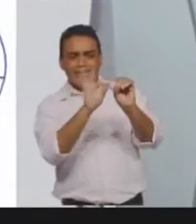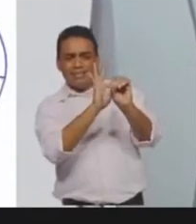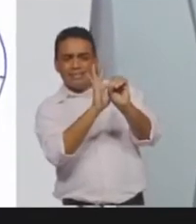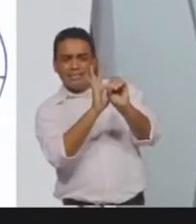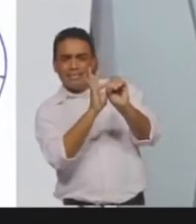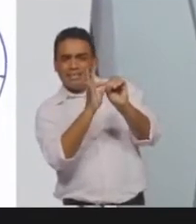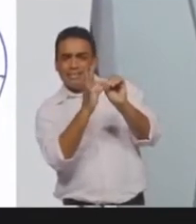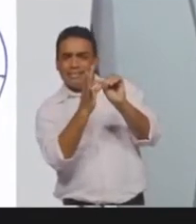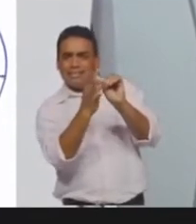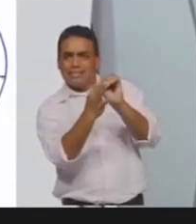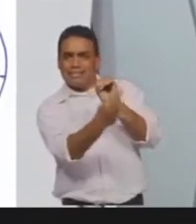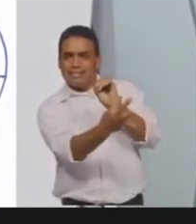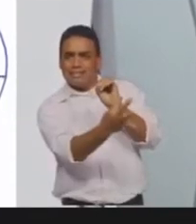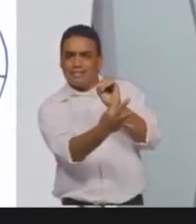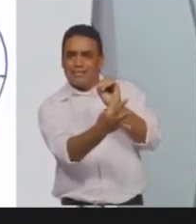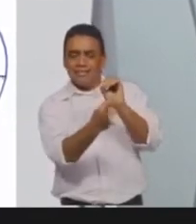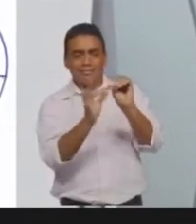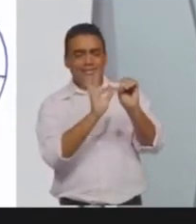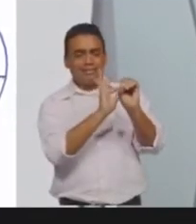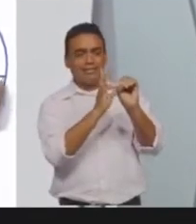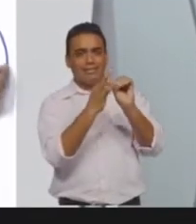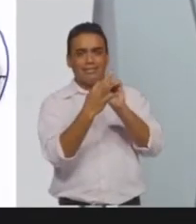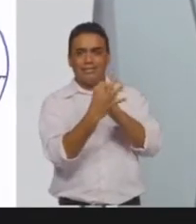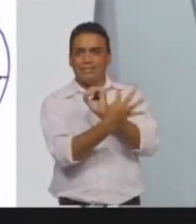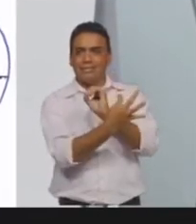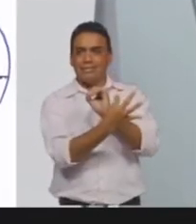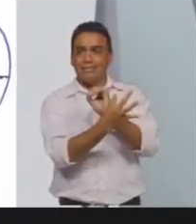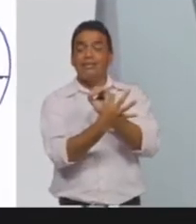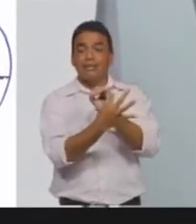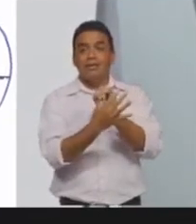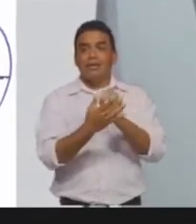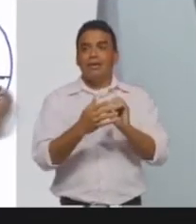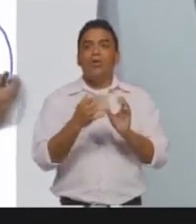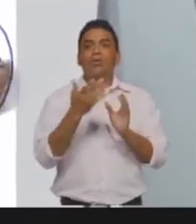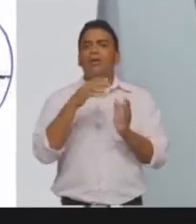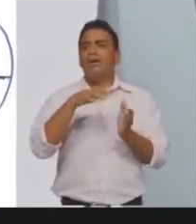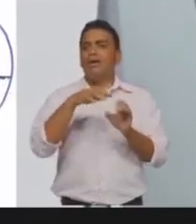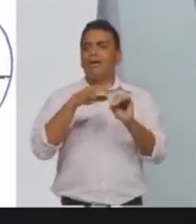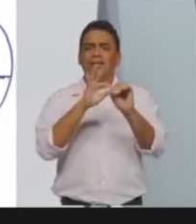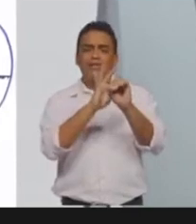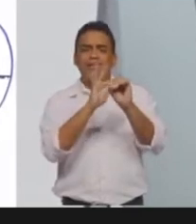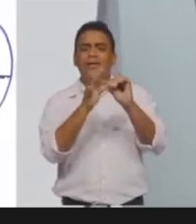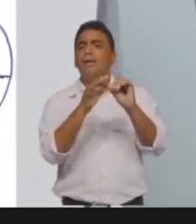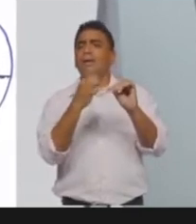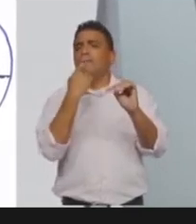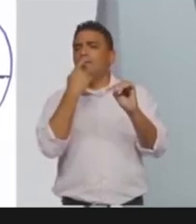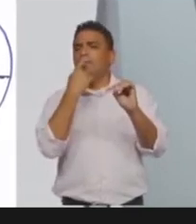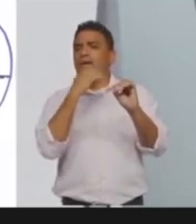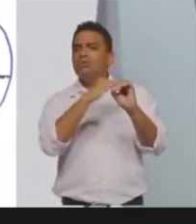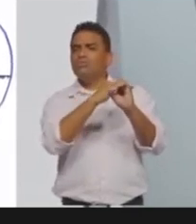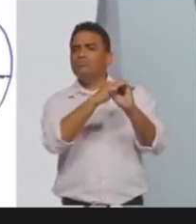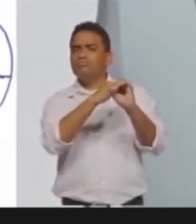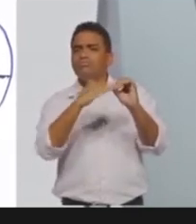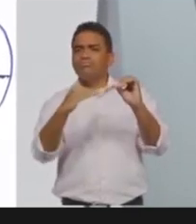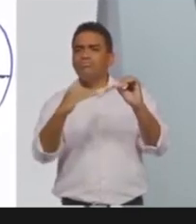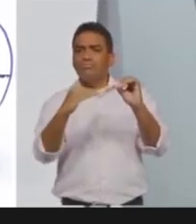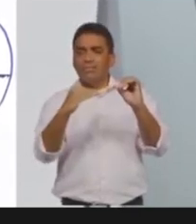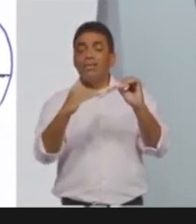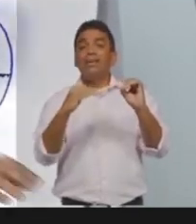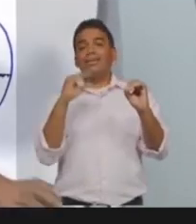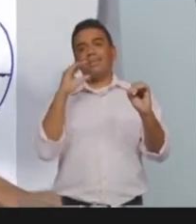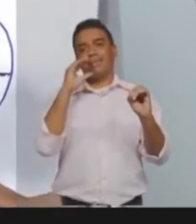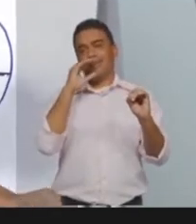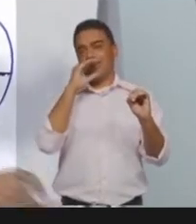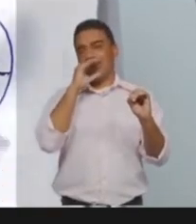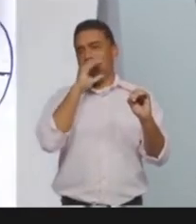E essa linha do Equador, então, essa região toda próxima do Equador é a região mais quente da Terra. Então, as correntes